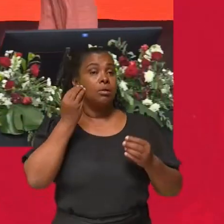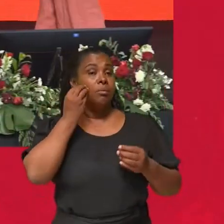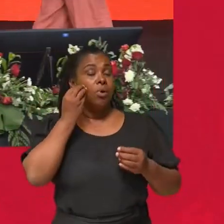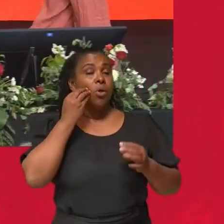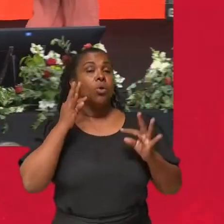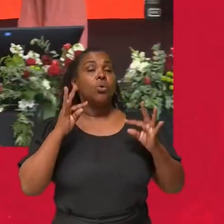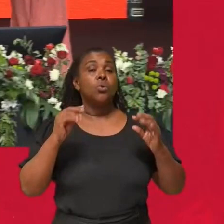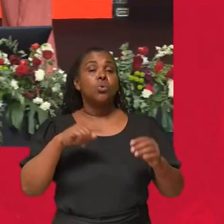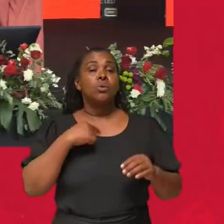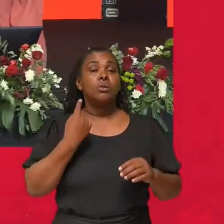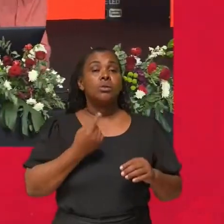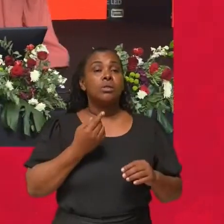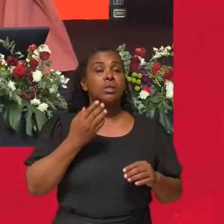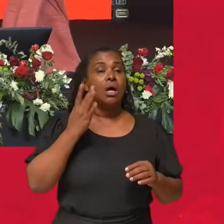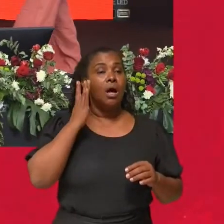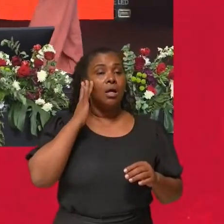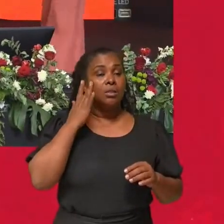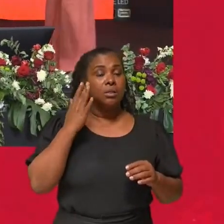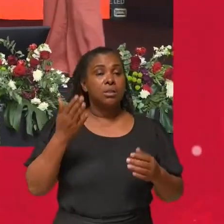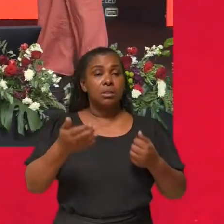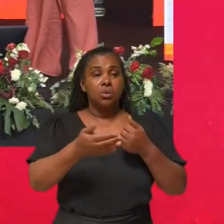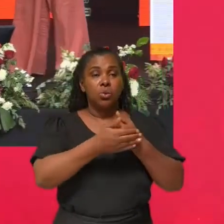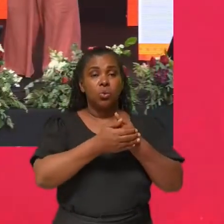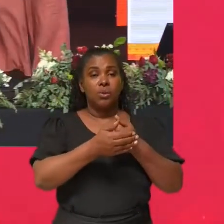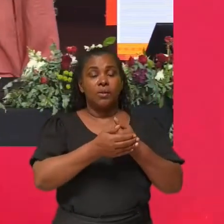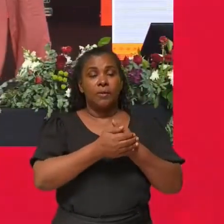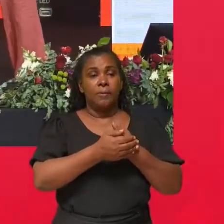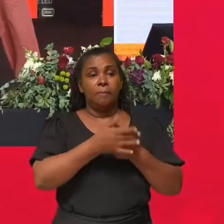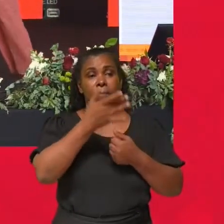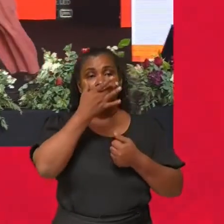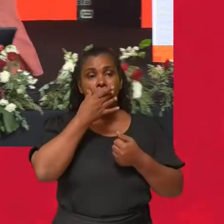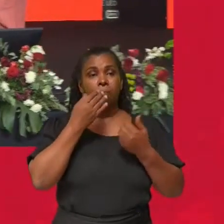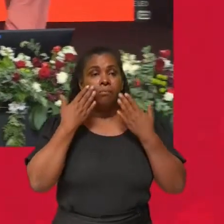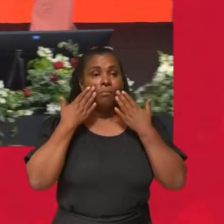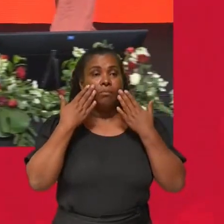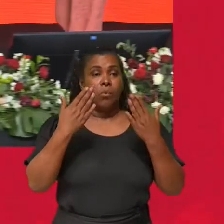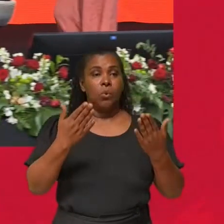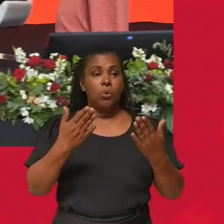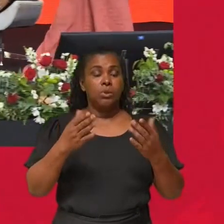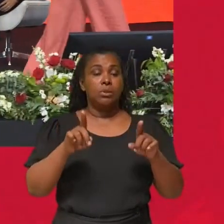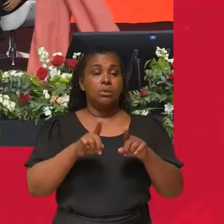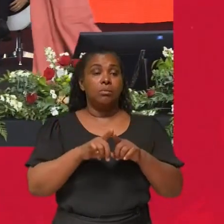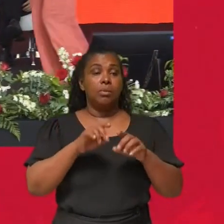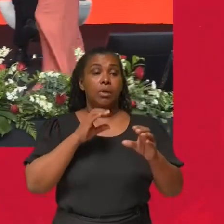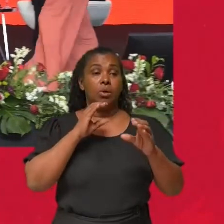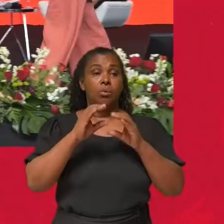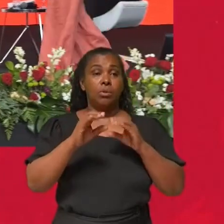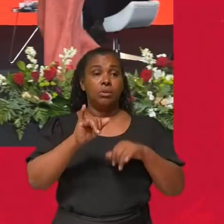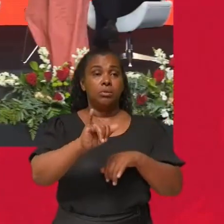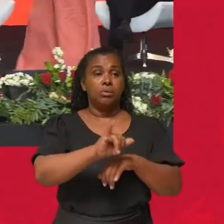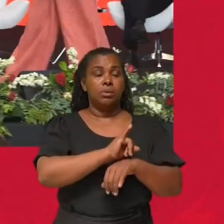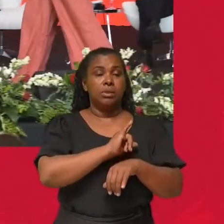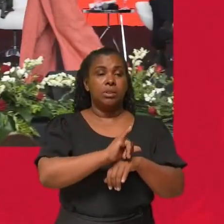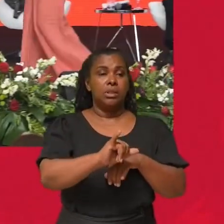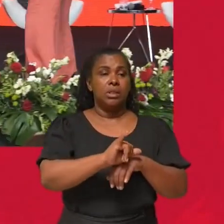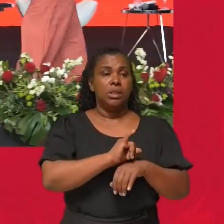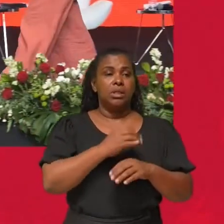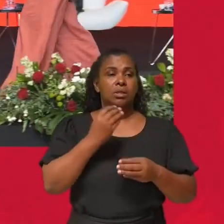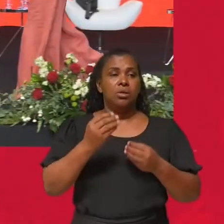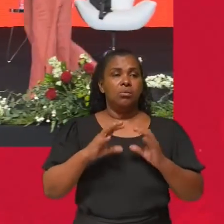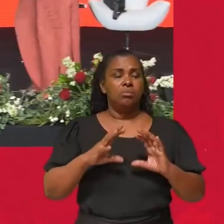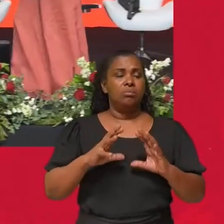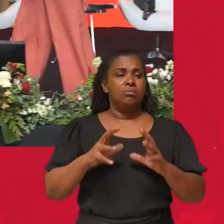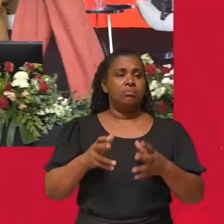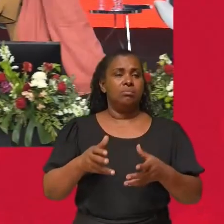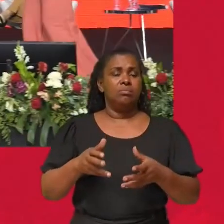está escondendo. E a comunicação tem uma estratégia, então. Uma estratégia simples e básica. Para